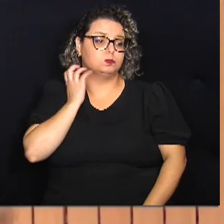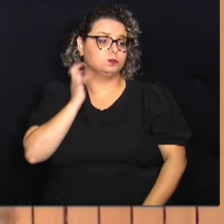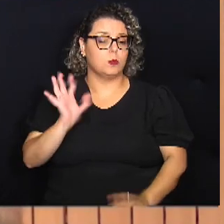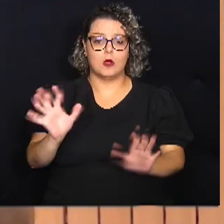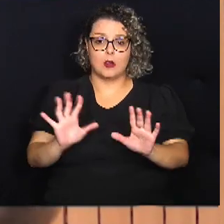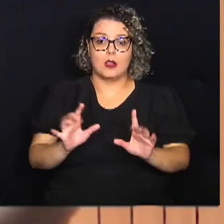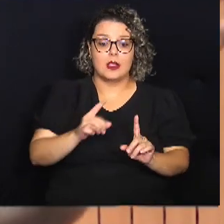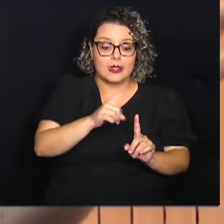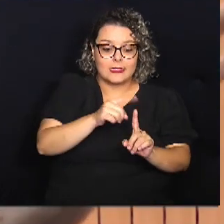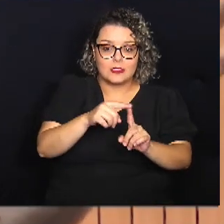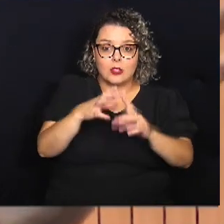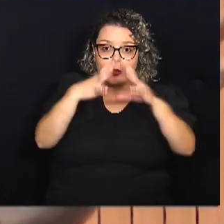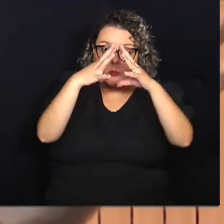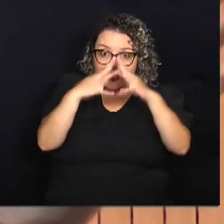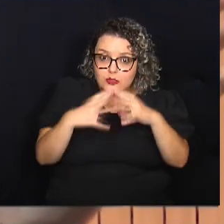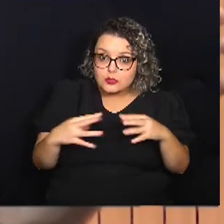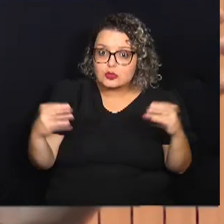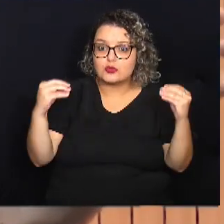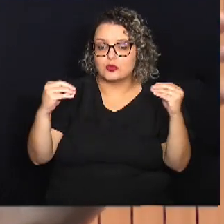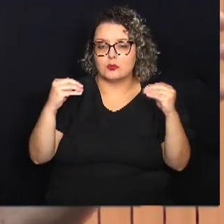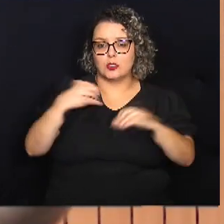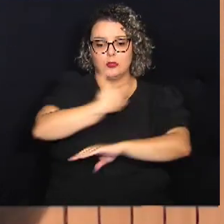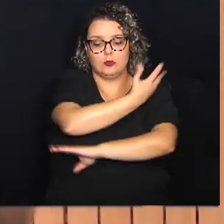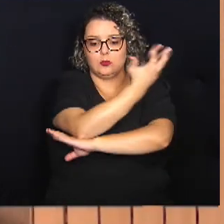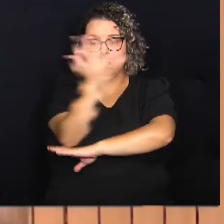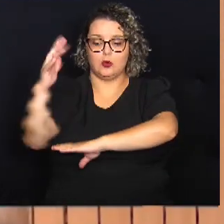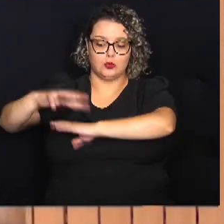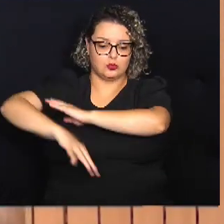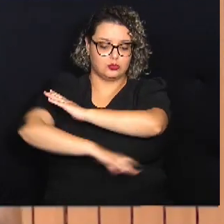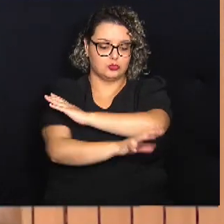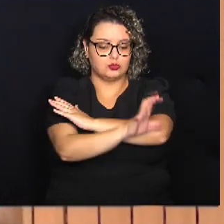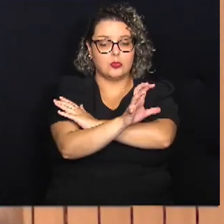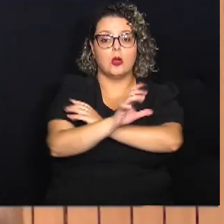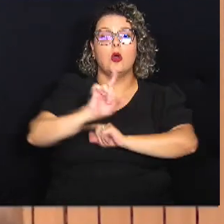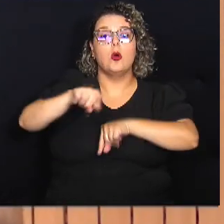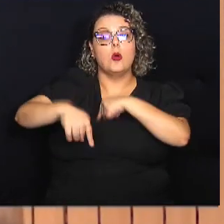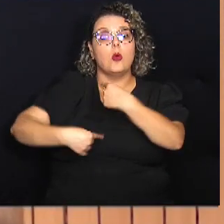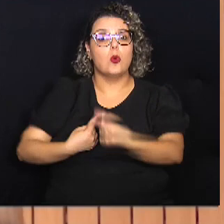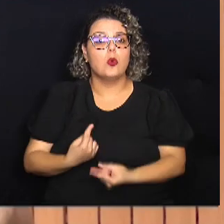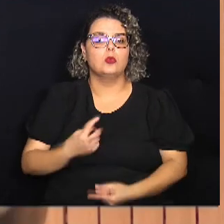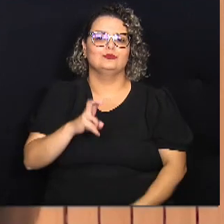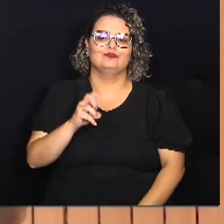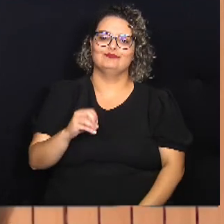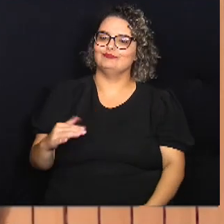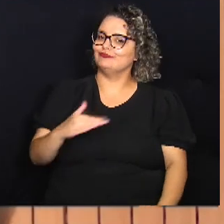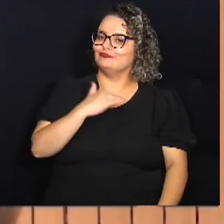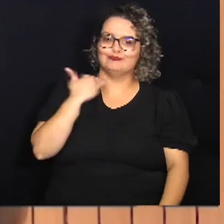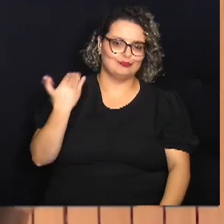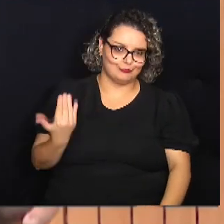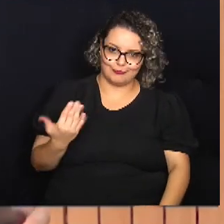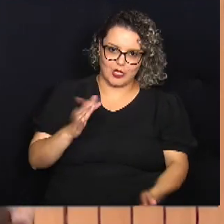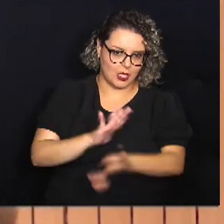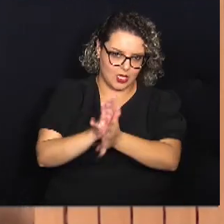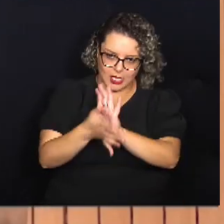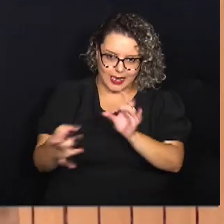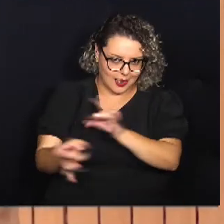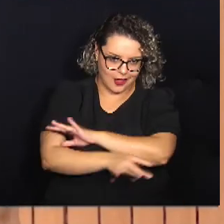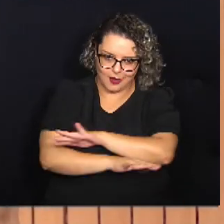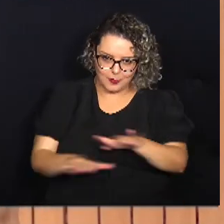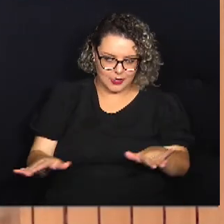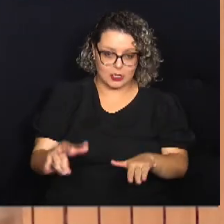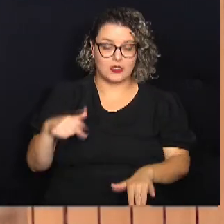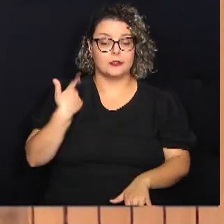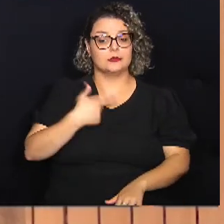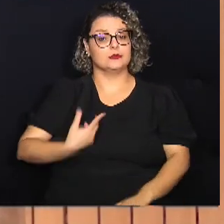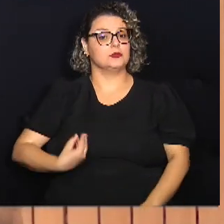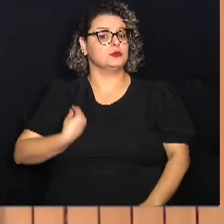que desaparece do ecossistema do globo, outras 50 deixam de existir. A nossa existência está aí